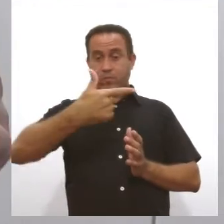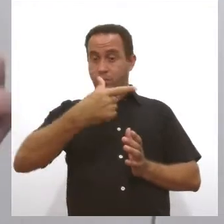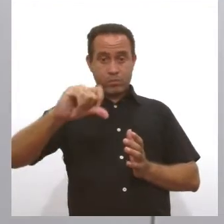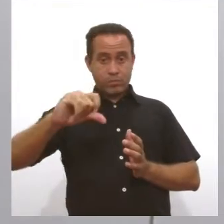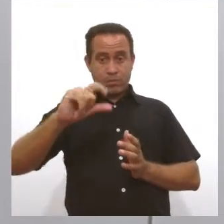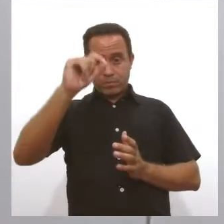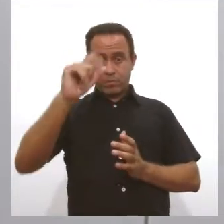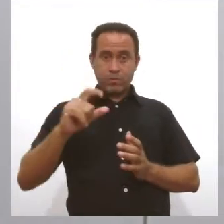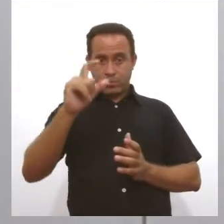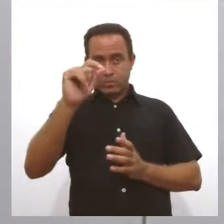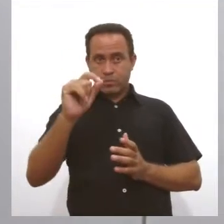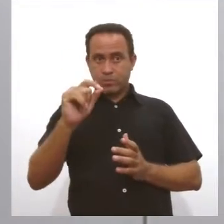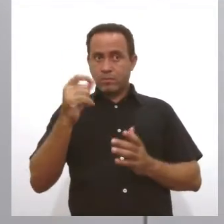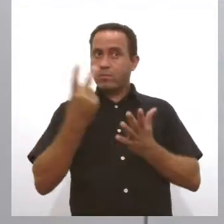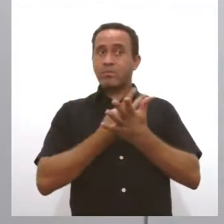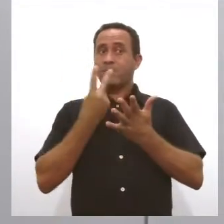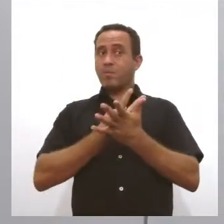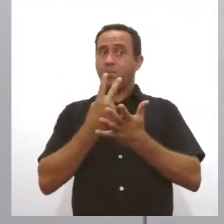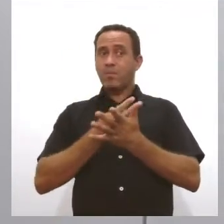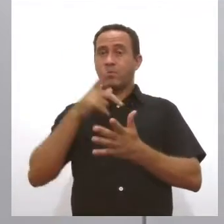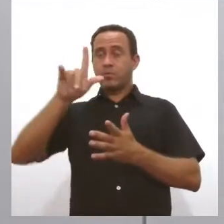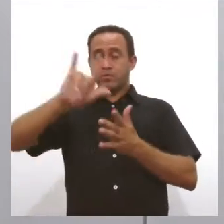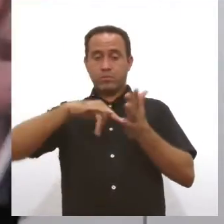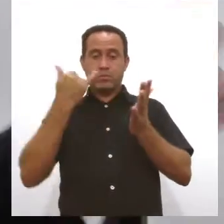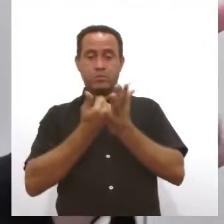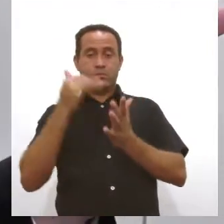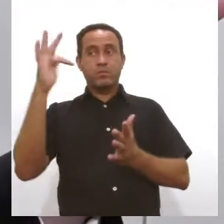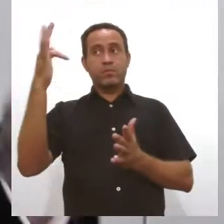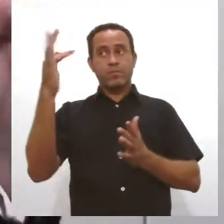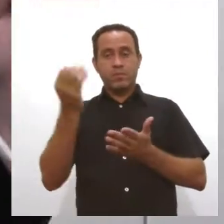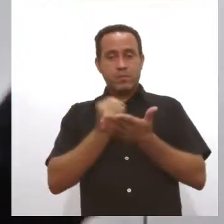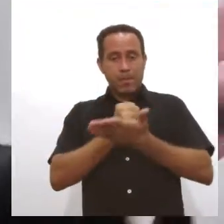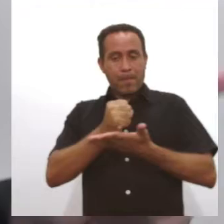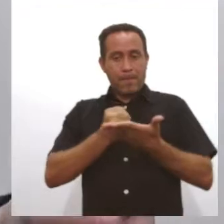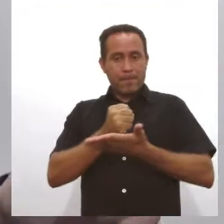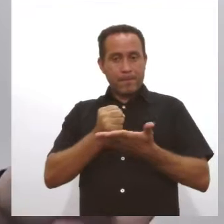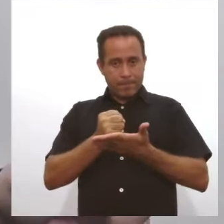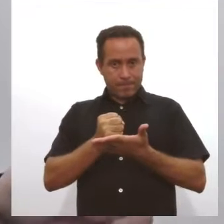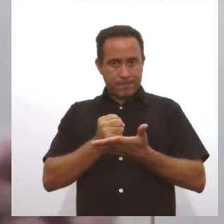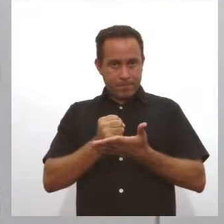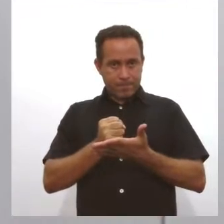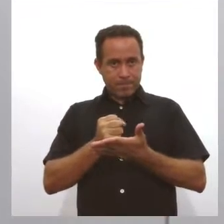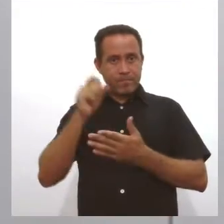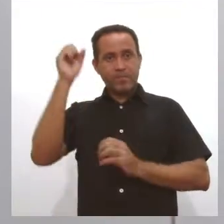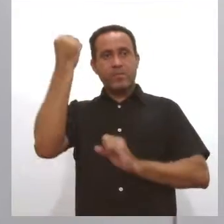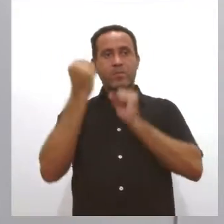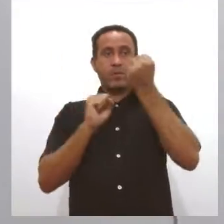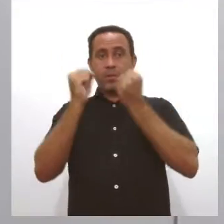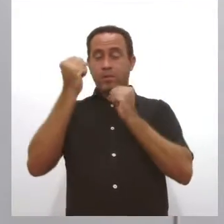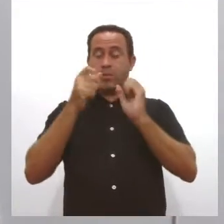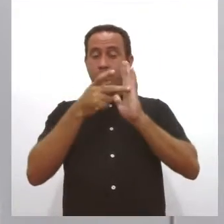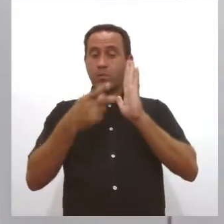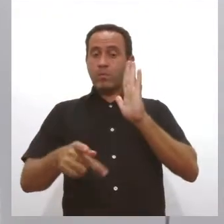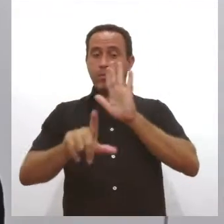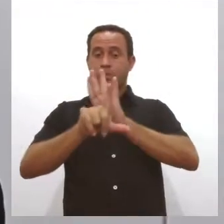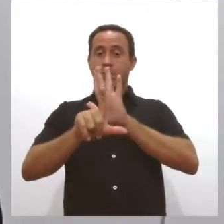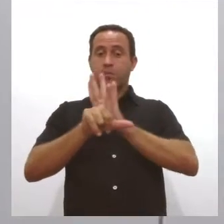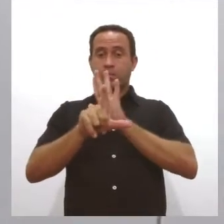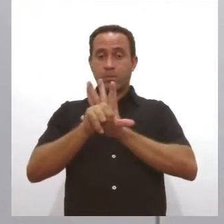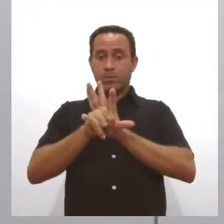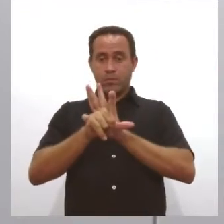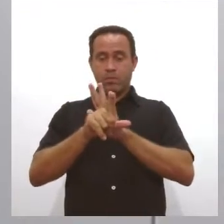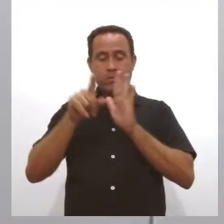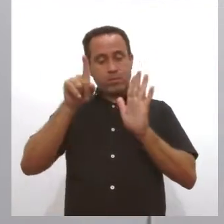de bomba, diferente dos outros impostos federais que é calculado no preço base, ou seja, lá na refinaria. O nosso projeto de lei visa reduzir o ICMS